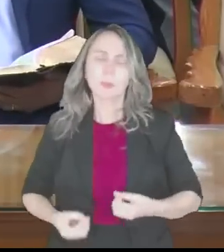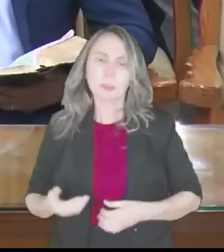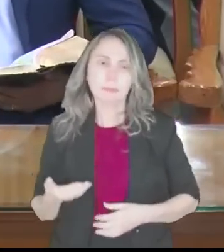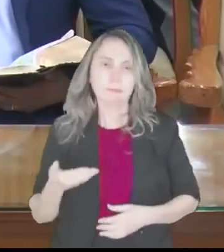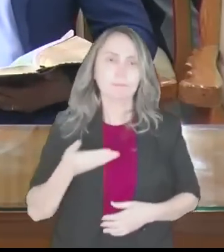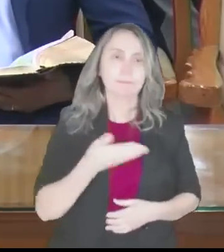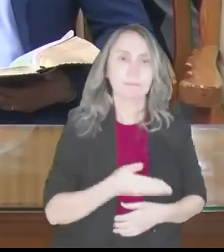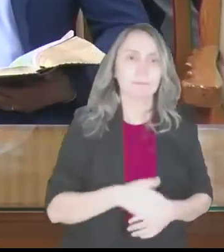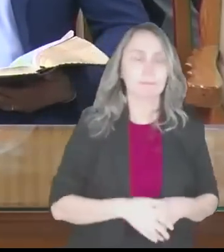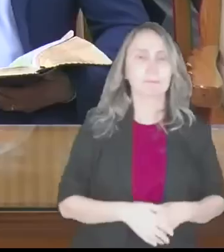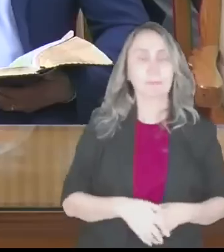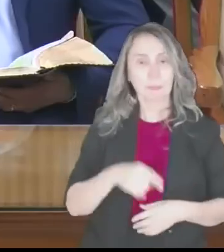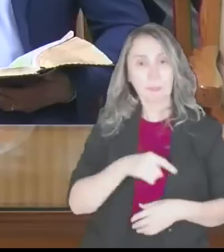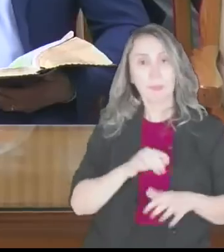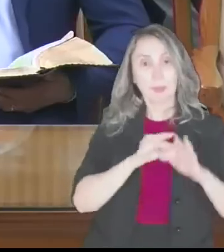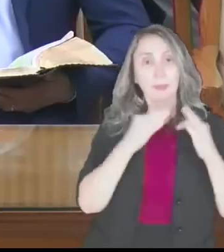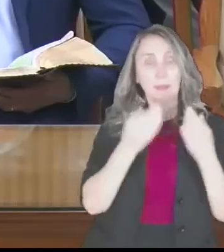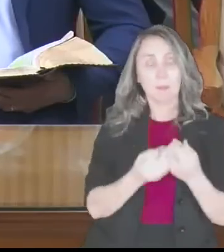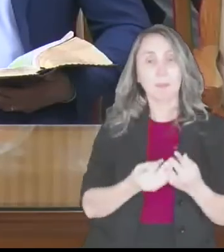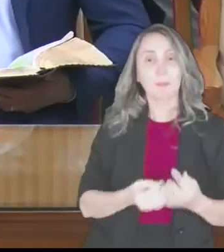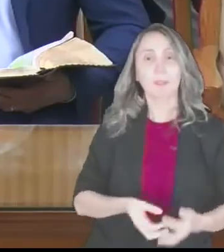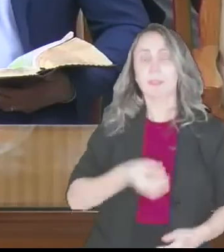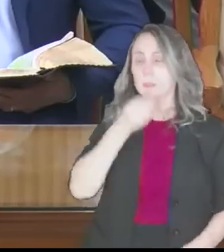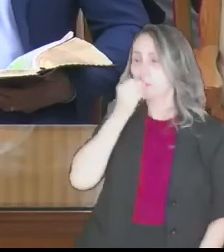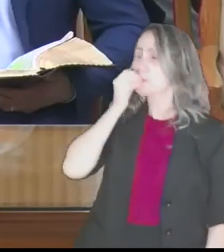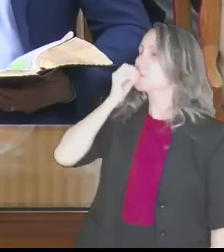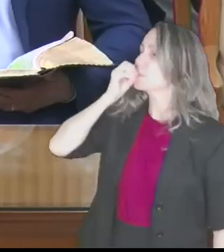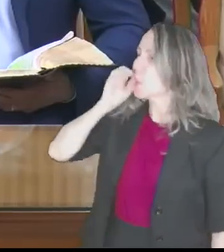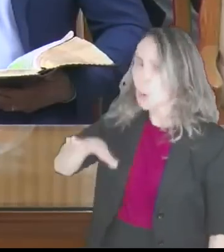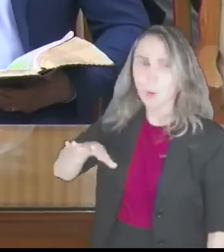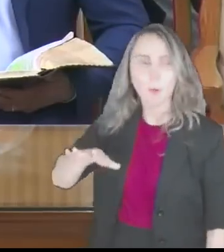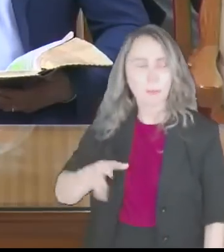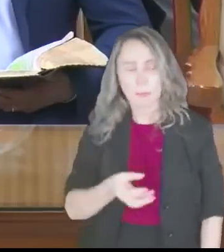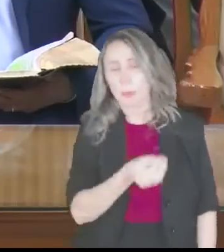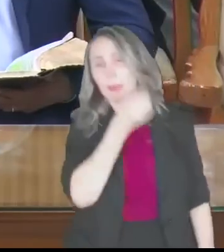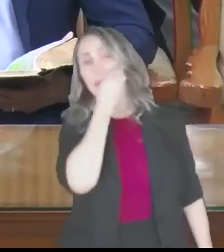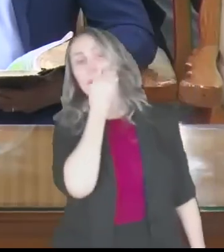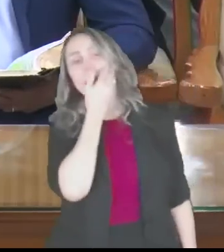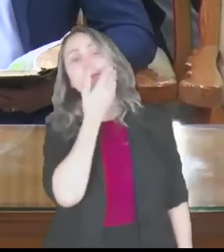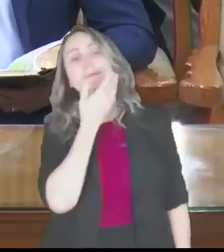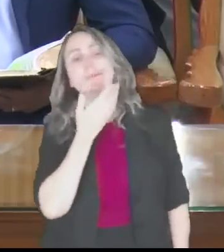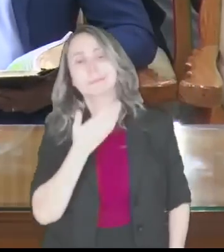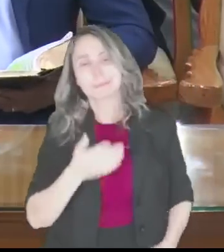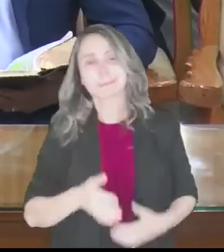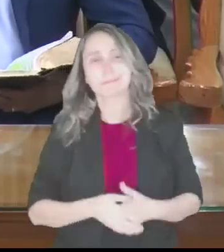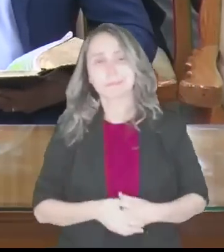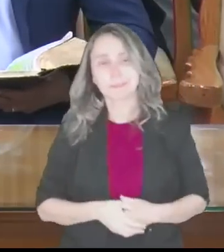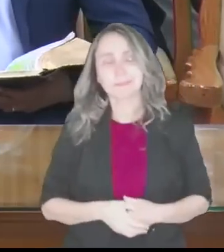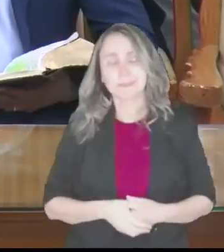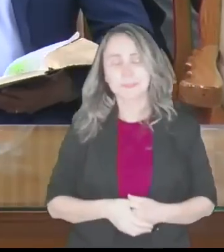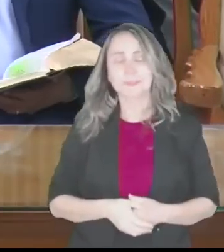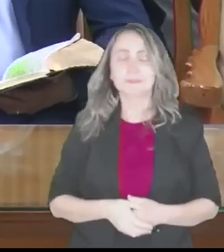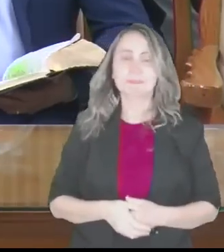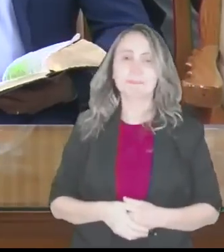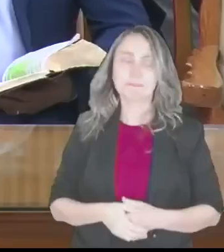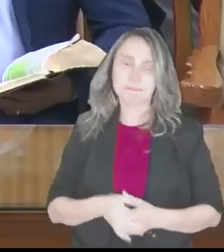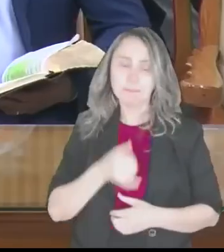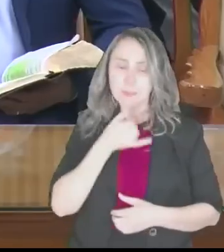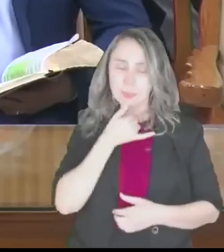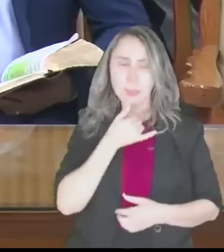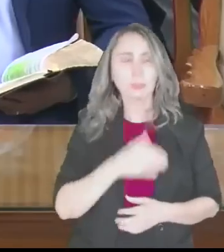cara do obreiro. Tanta raiva que eles estavam da igreja. Foram levados por outro obreiro. E meus amados